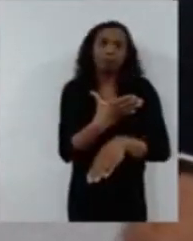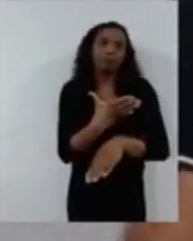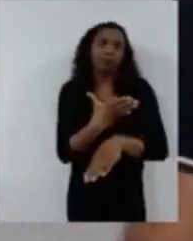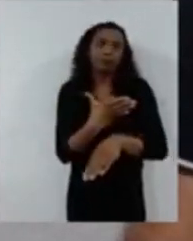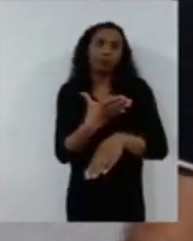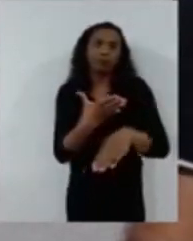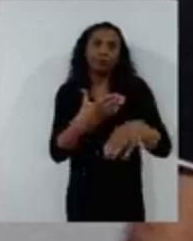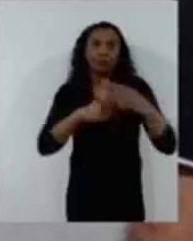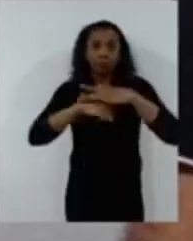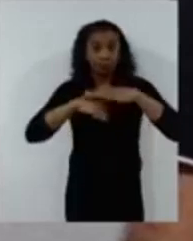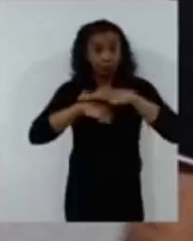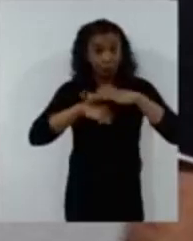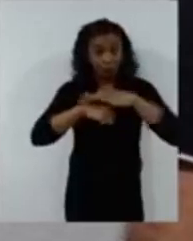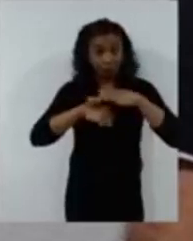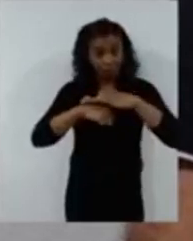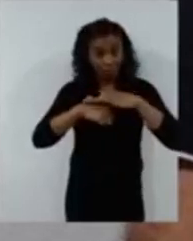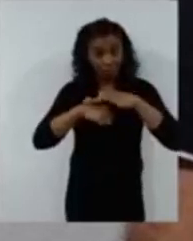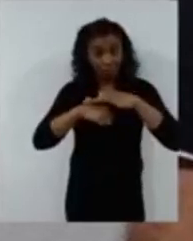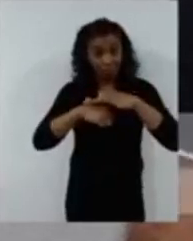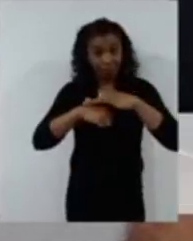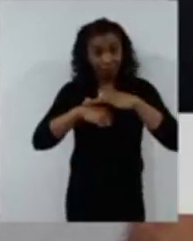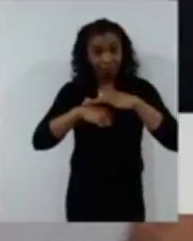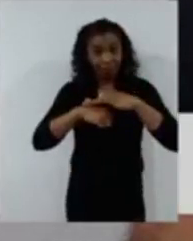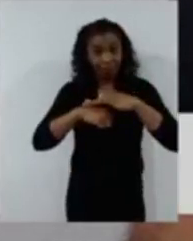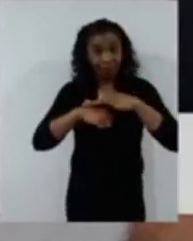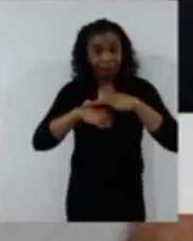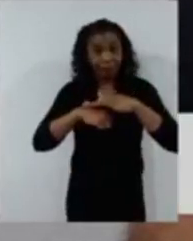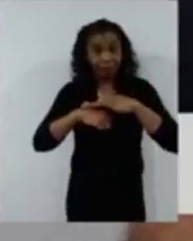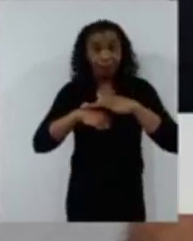na nossa região por volta do dia 6 de junho.